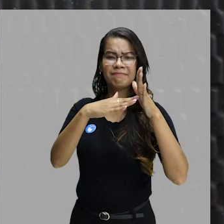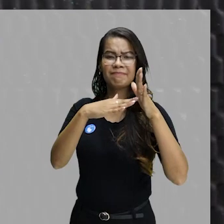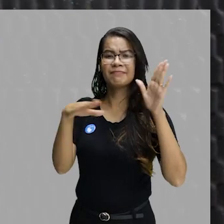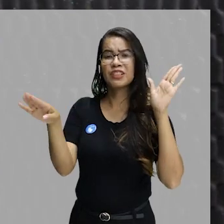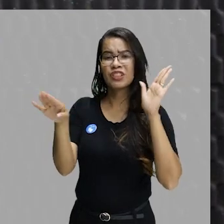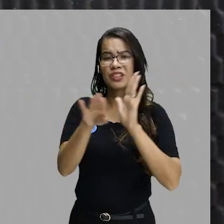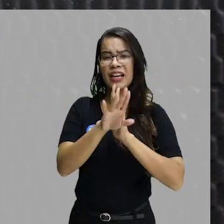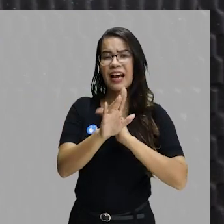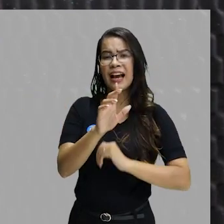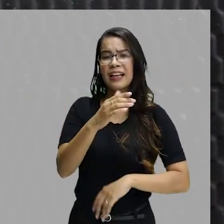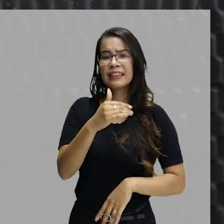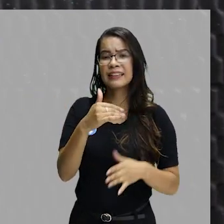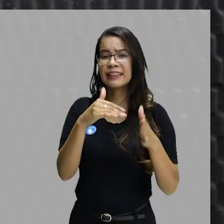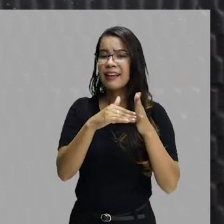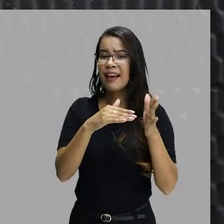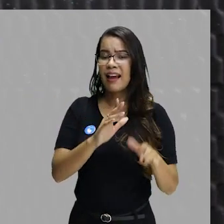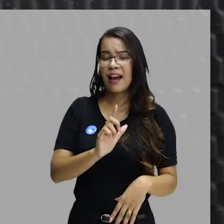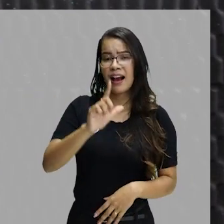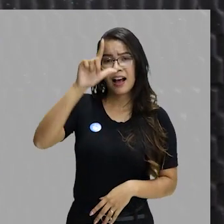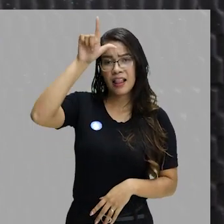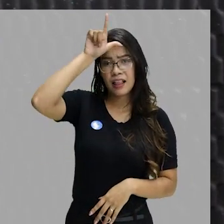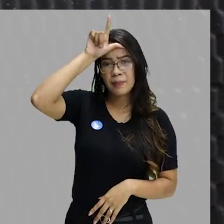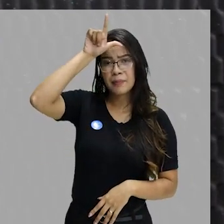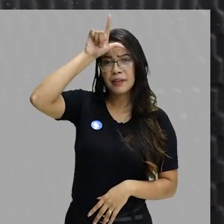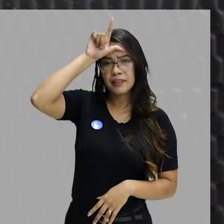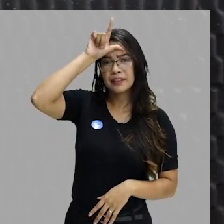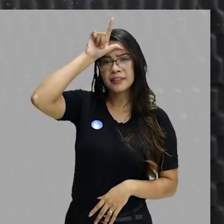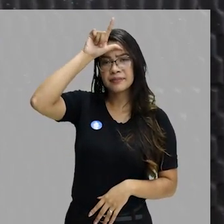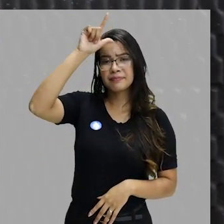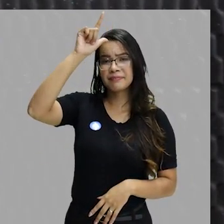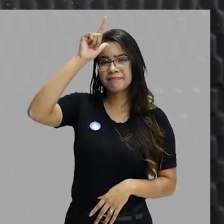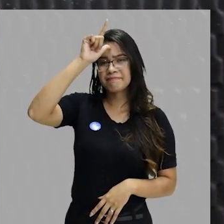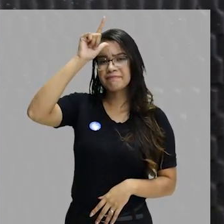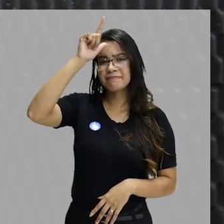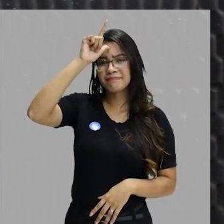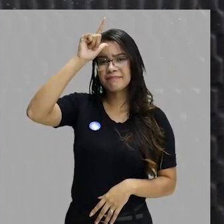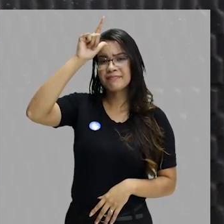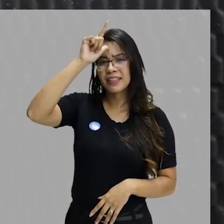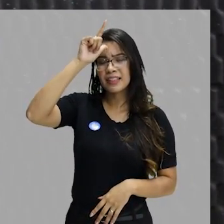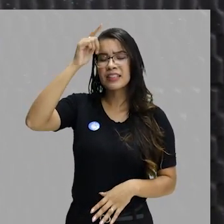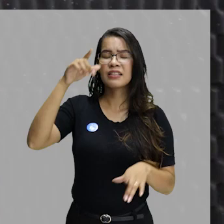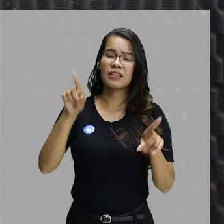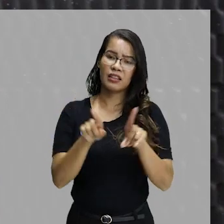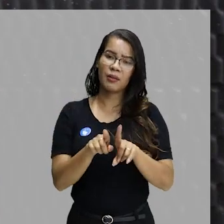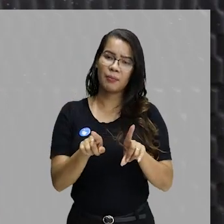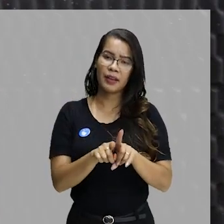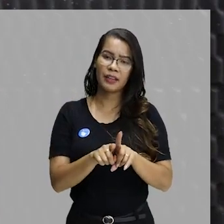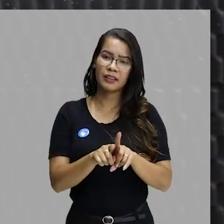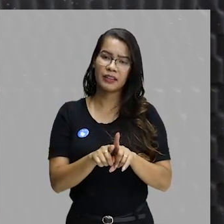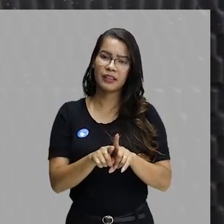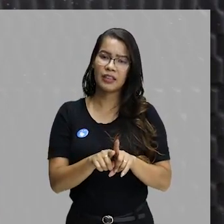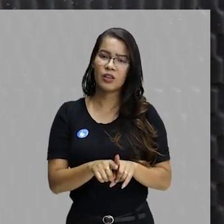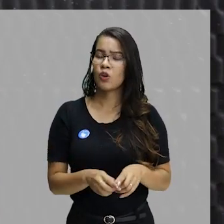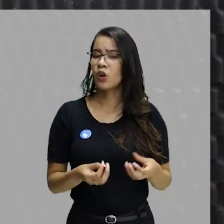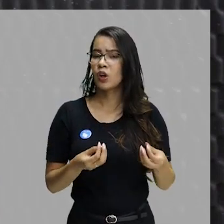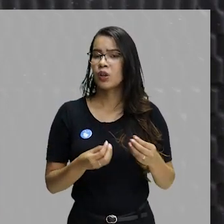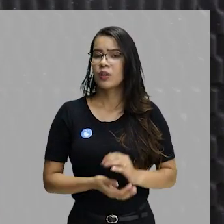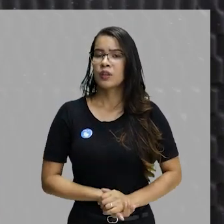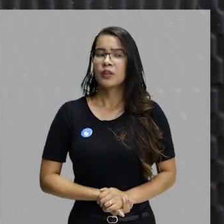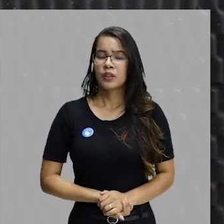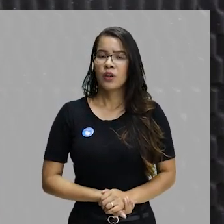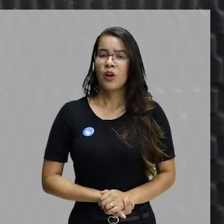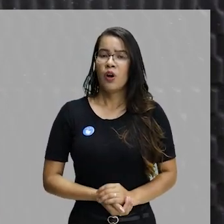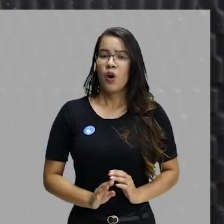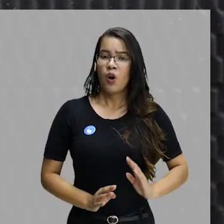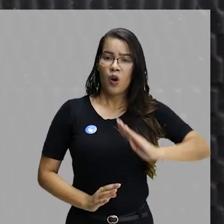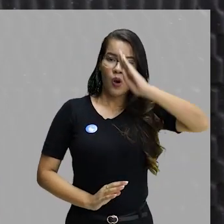Roma domina territórios no Oriente Médio, como é o caso de Jerusalém, da Palestina. Roma chega